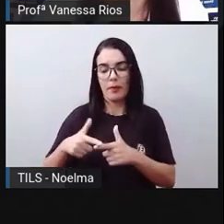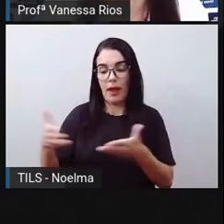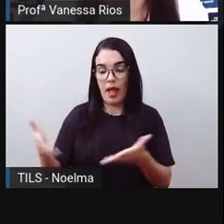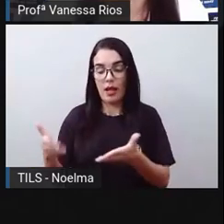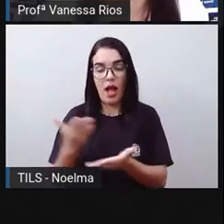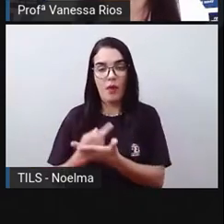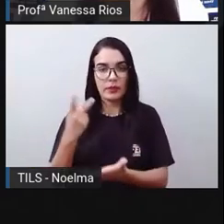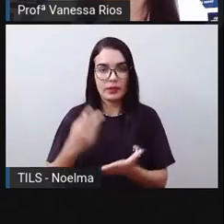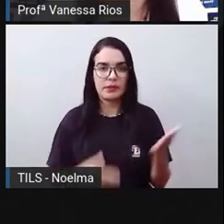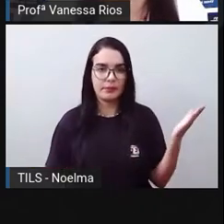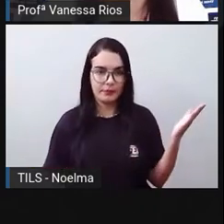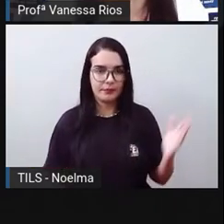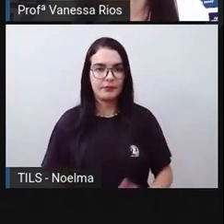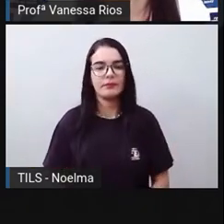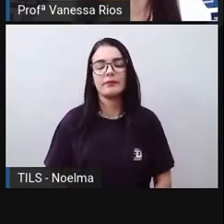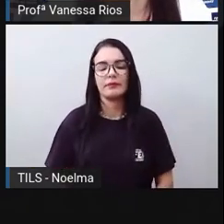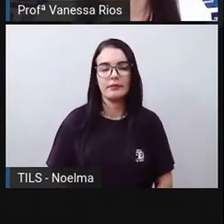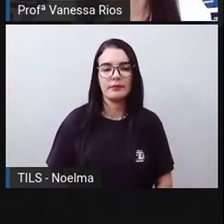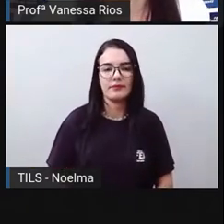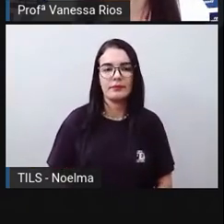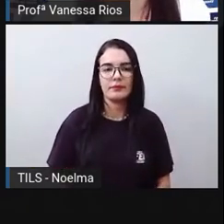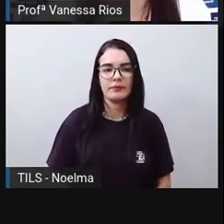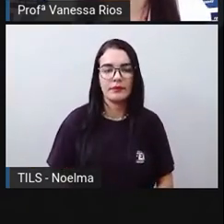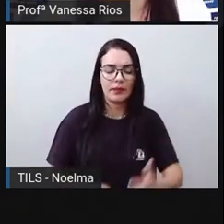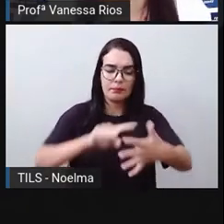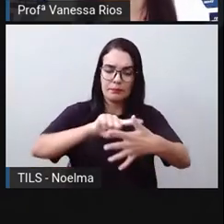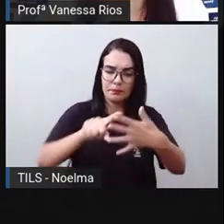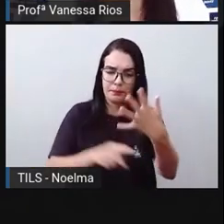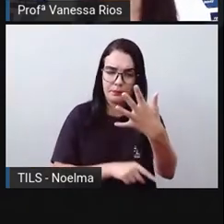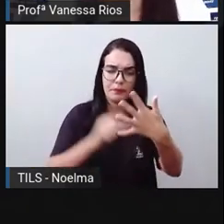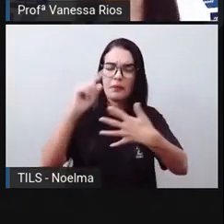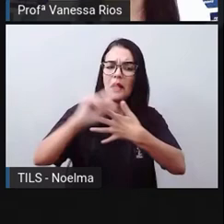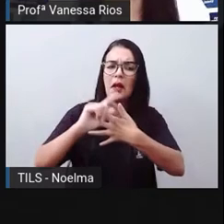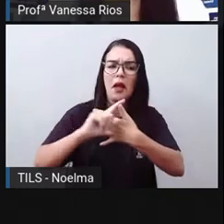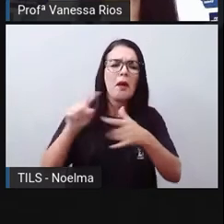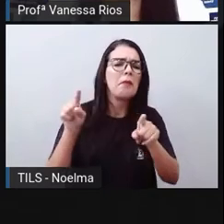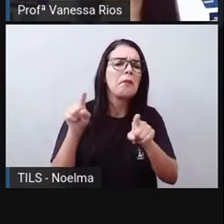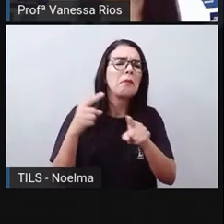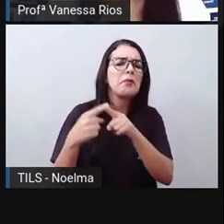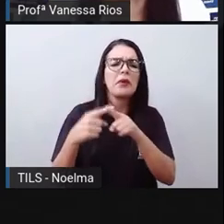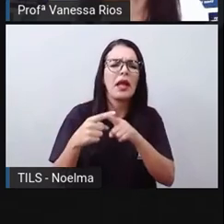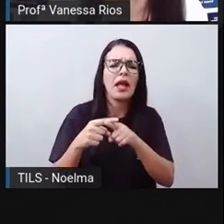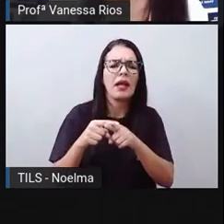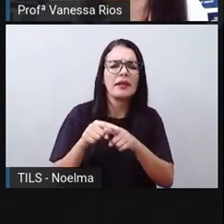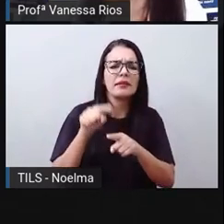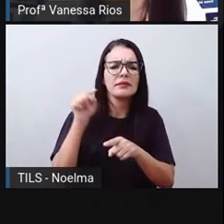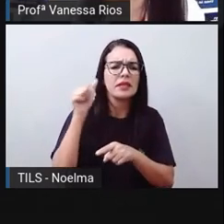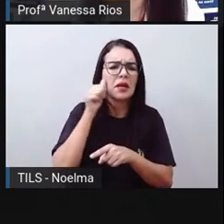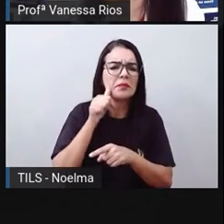situação. Então, vamos prestar atenção. Por que que será que ela não se vê magra?